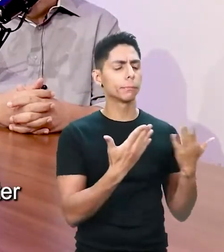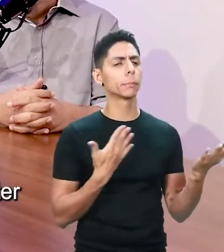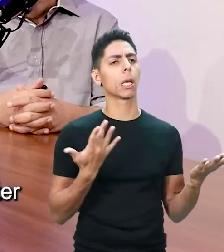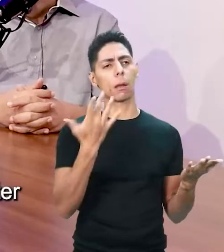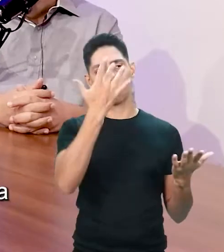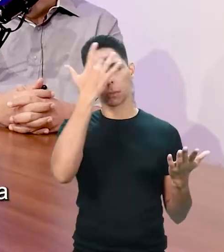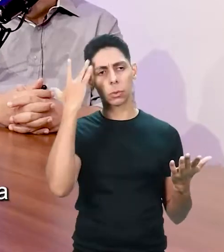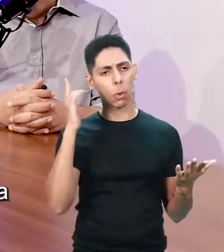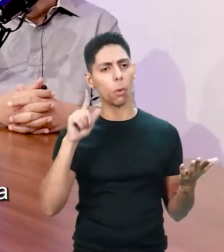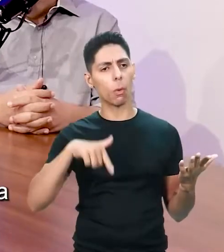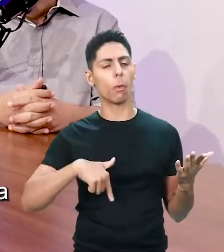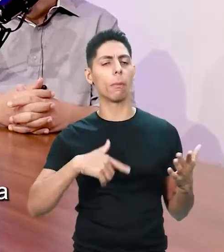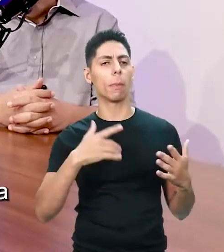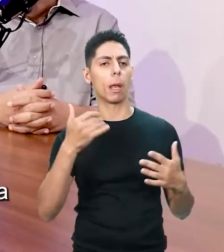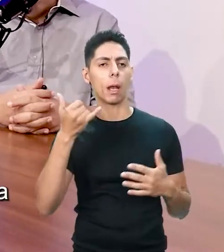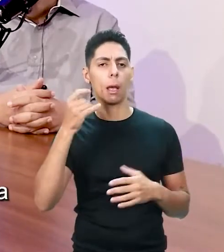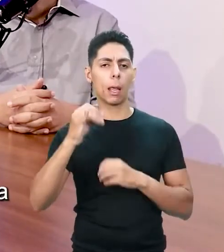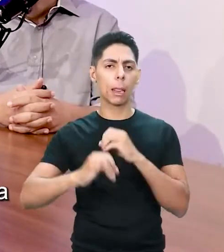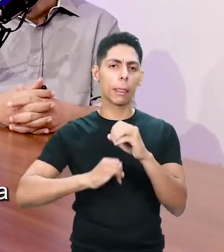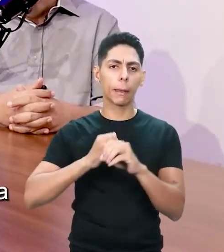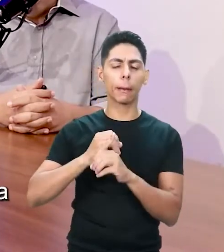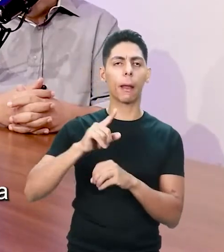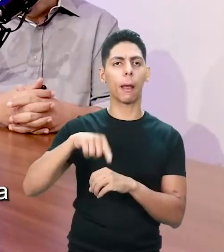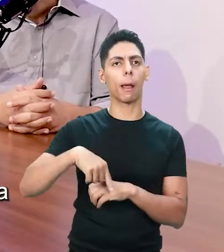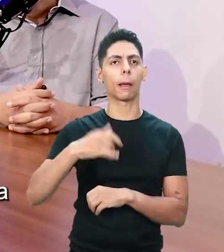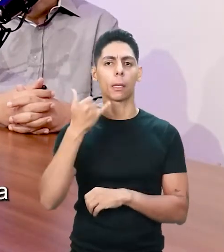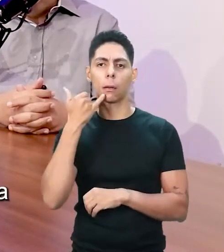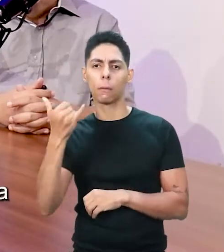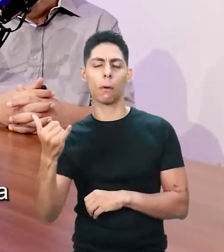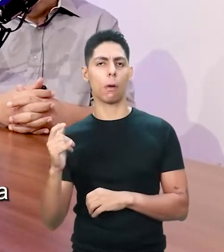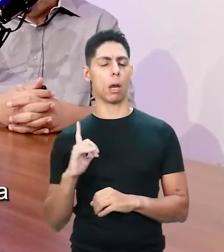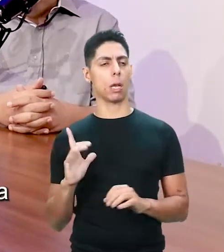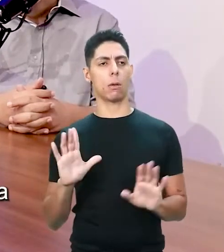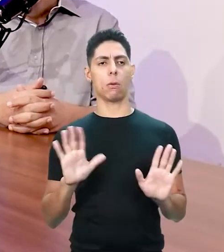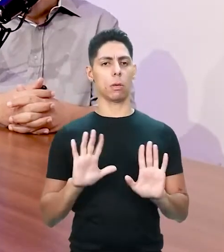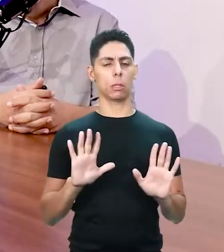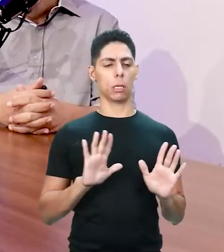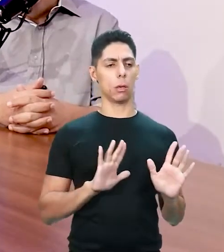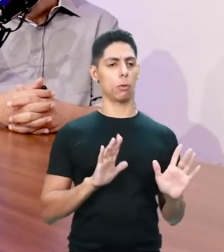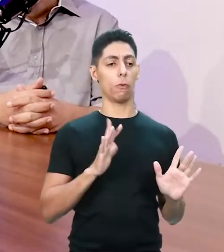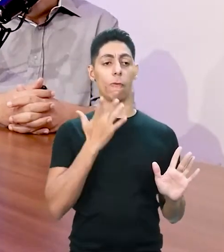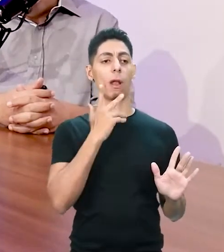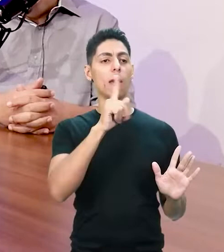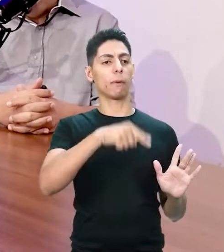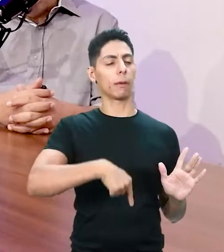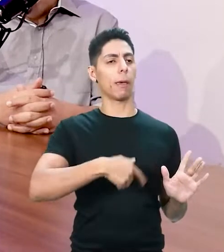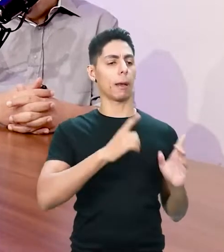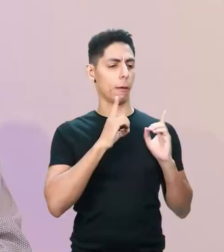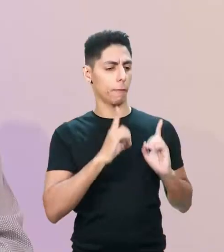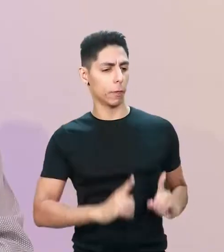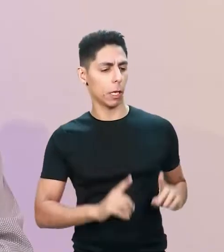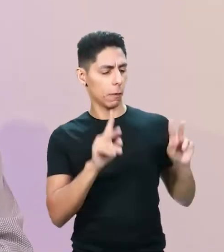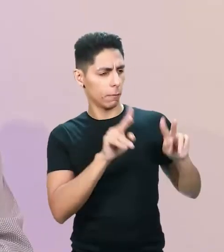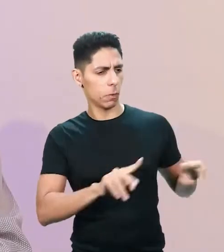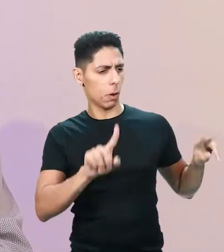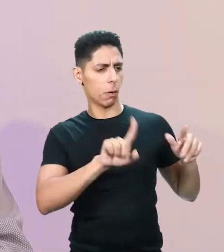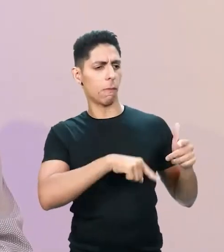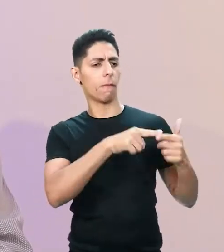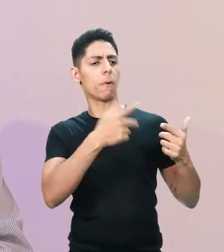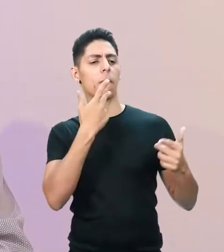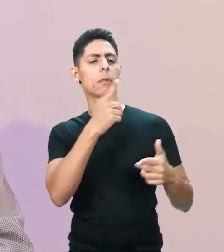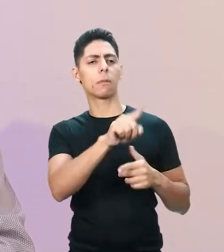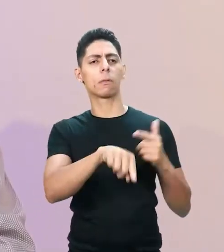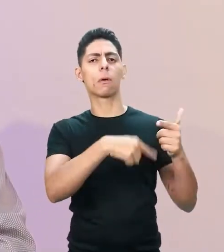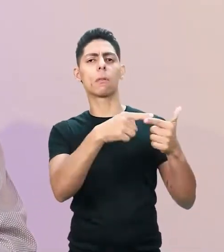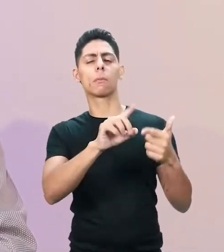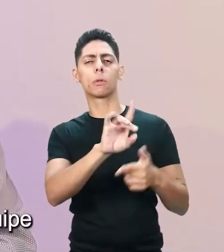pela internet ou pelo telefone, eu não dizia de primeira que era deficiente visual, só dizia isso mais depois, mais para frente. A minha pergunta é a